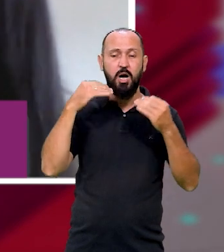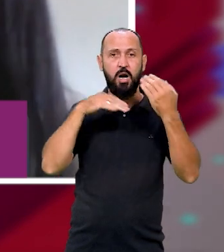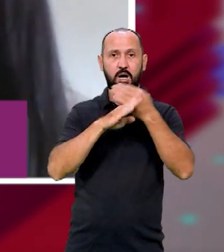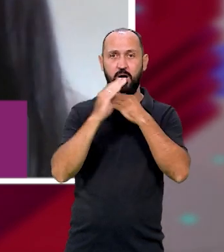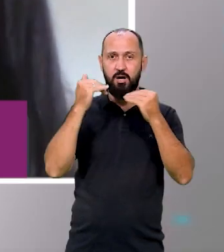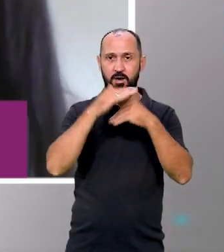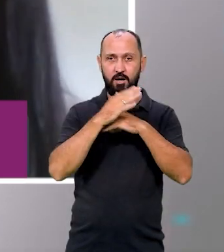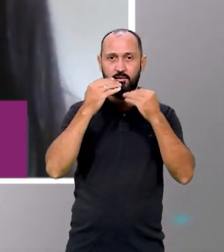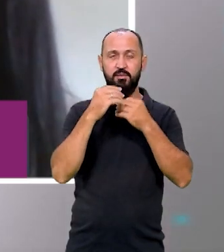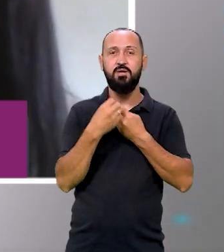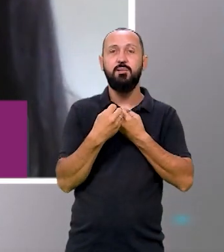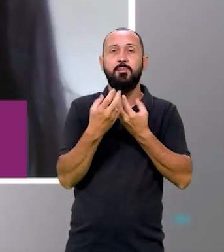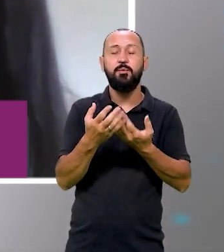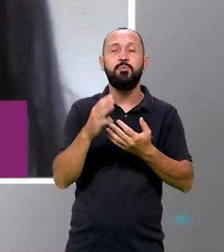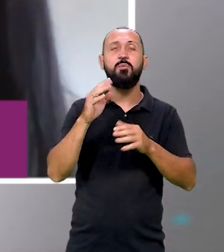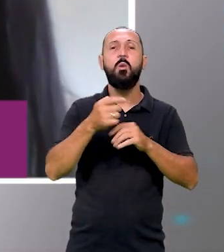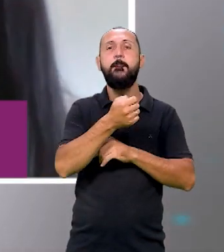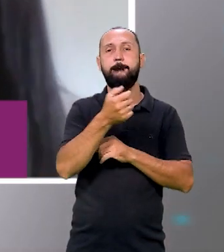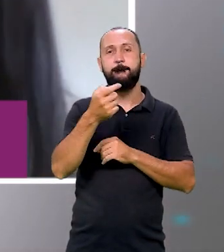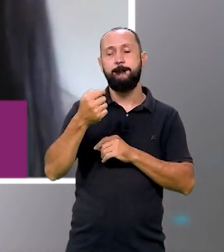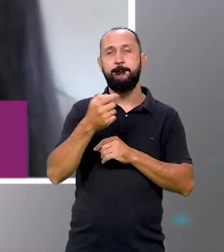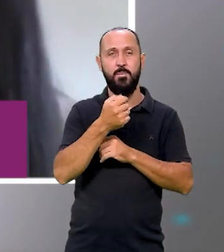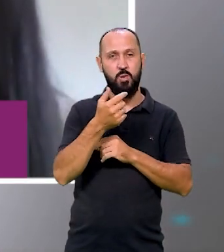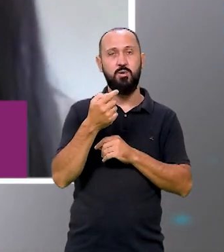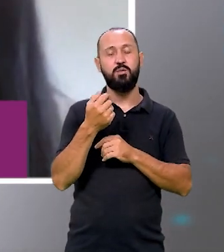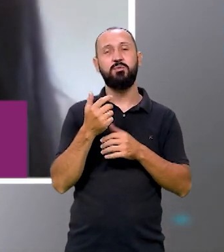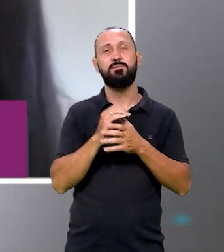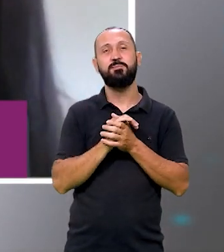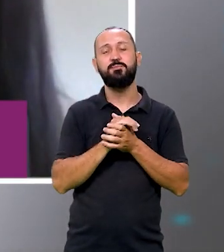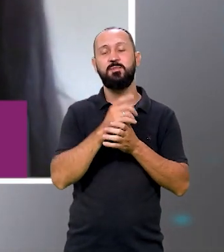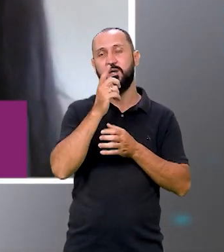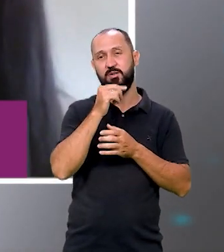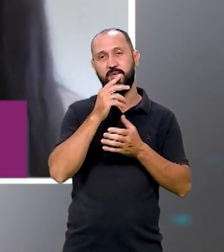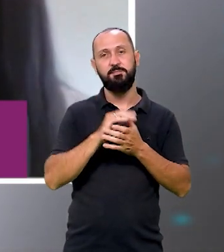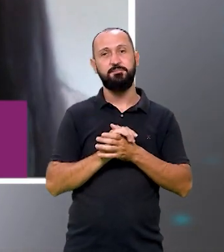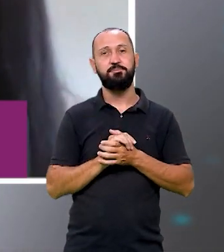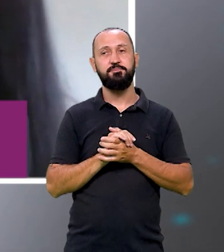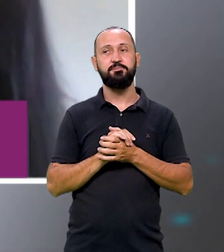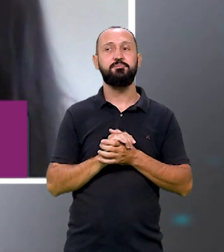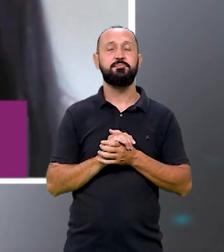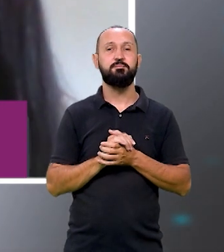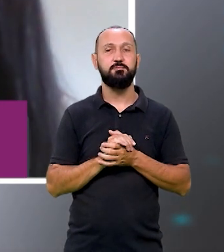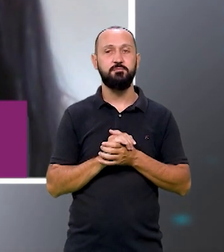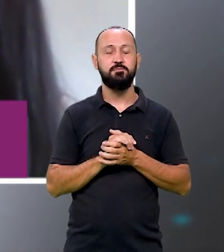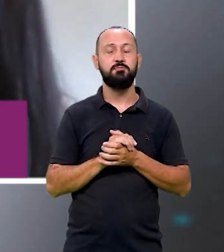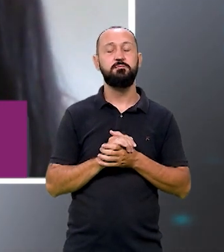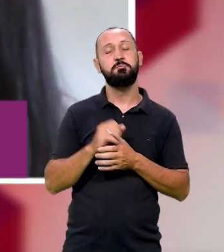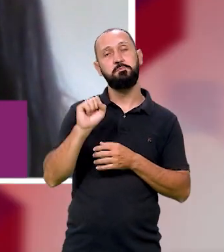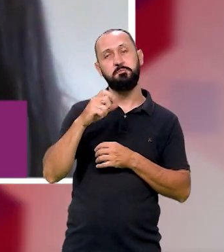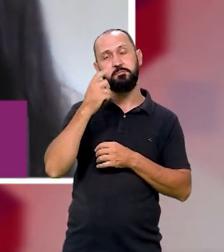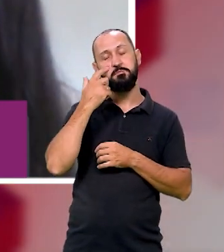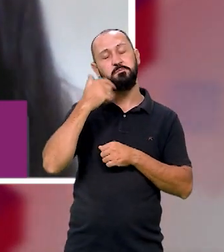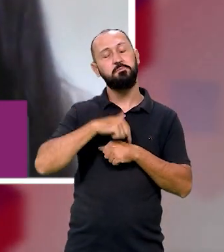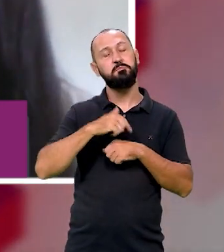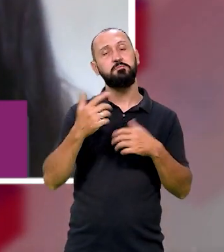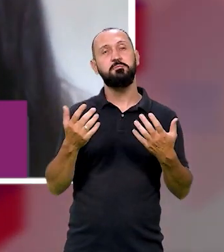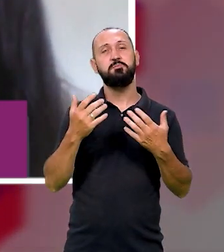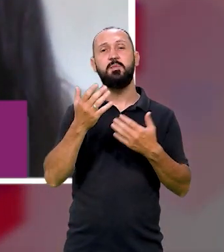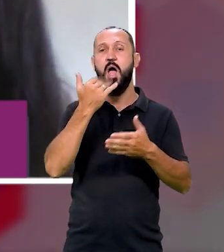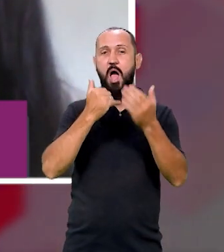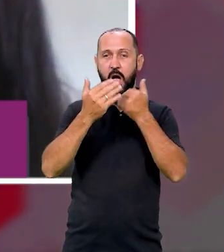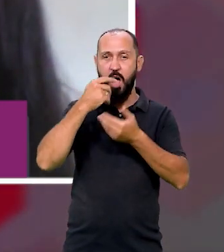vascularizada. Então, você está ali ofertando pelo menos um pouquinho, né, de água. E é isso. Sim, e